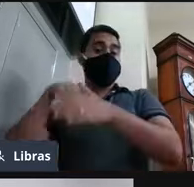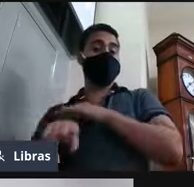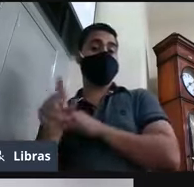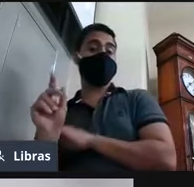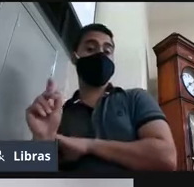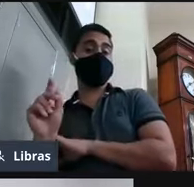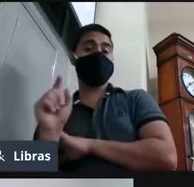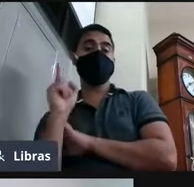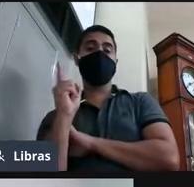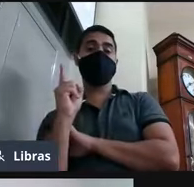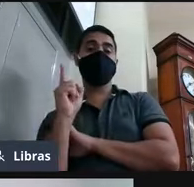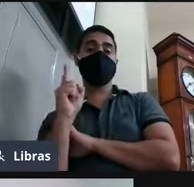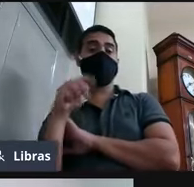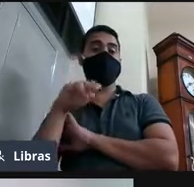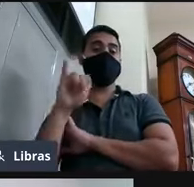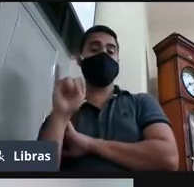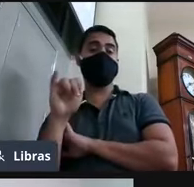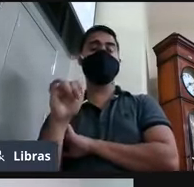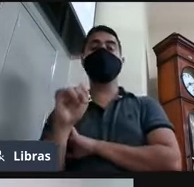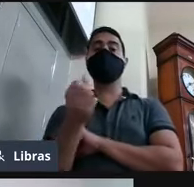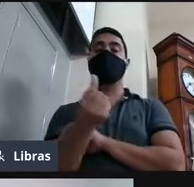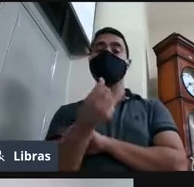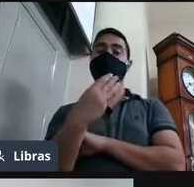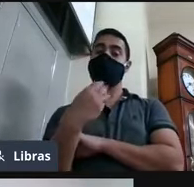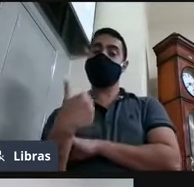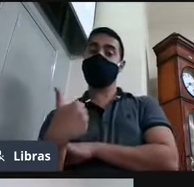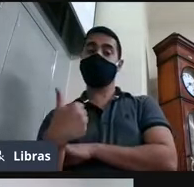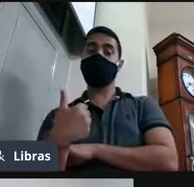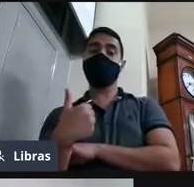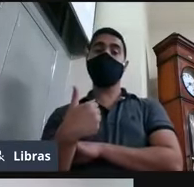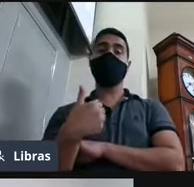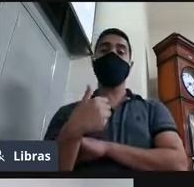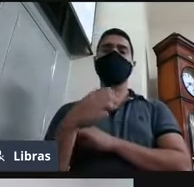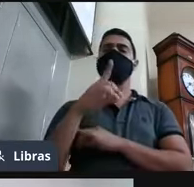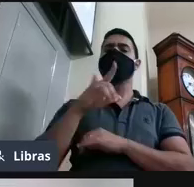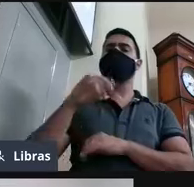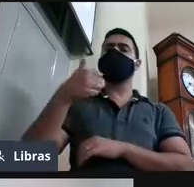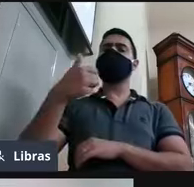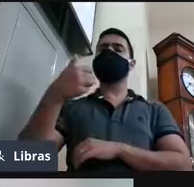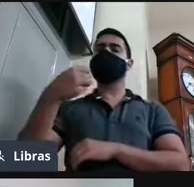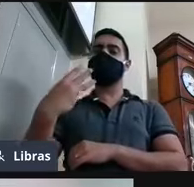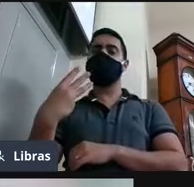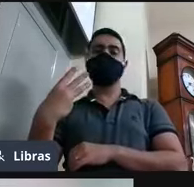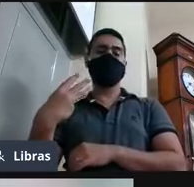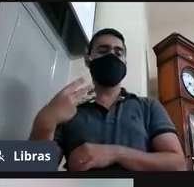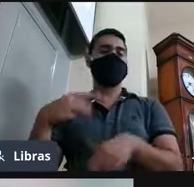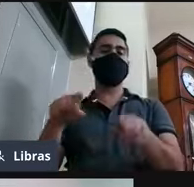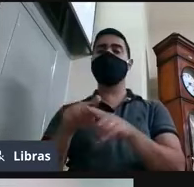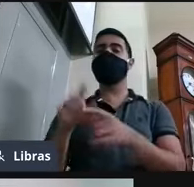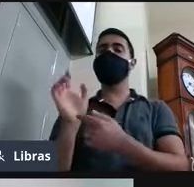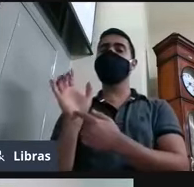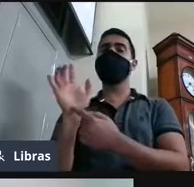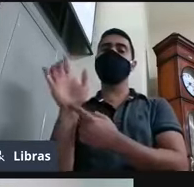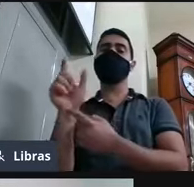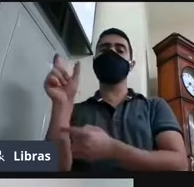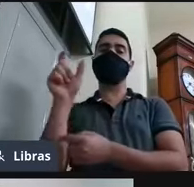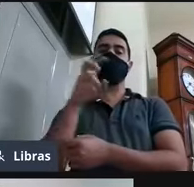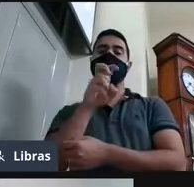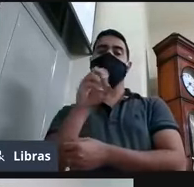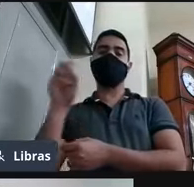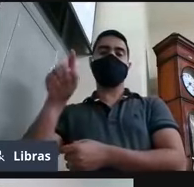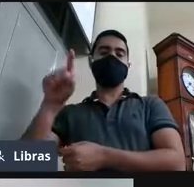referentes a 1.631.000 gastos posteriormente. E no dia 3 de junho apresentou aqui agora um outro depósito de 500.000. A conta